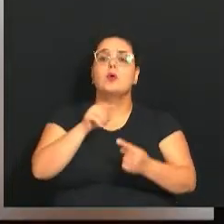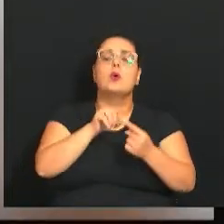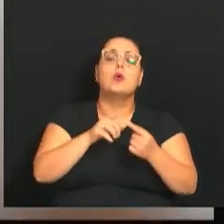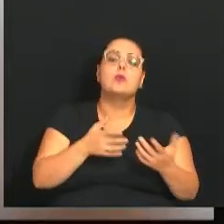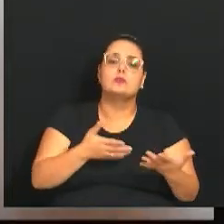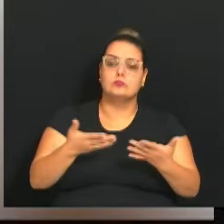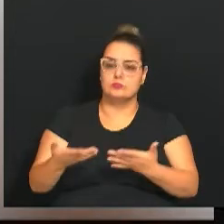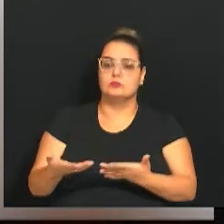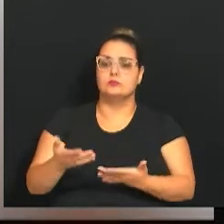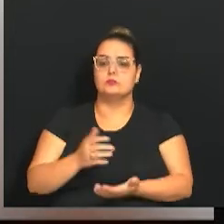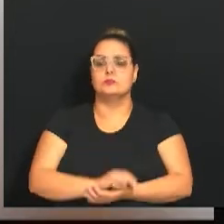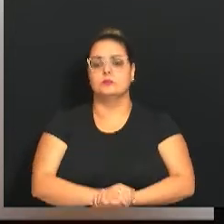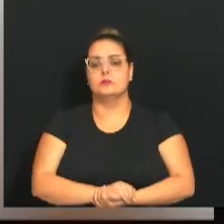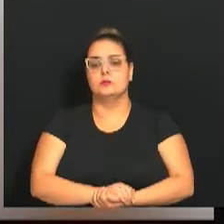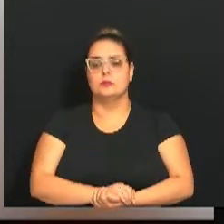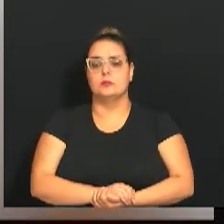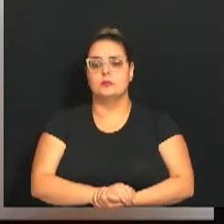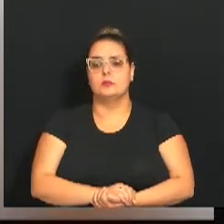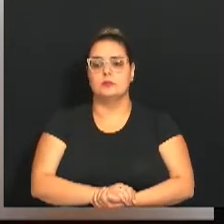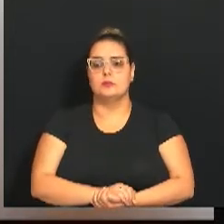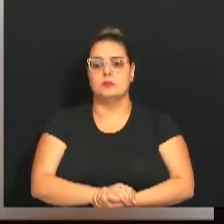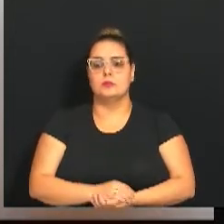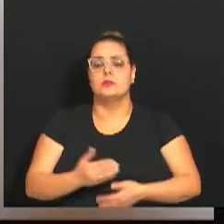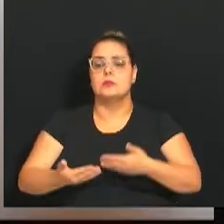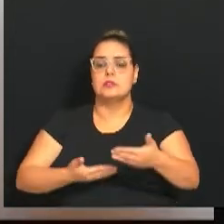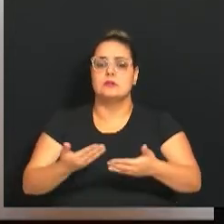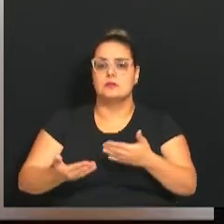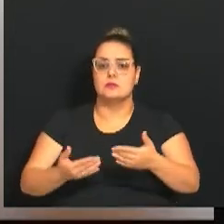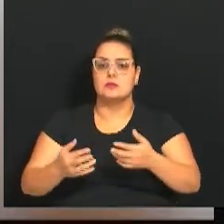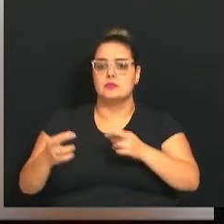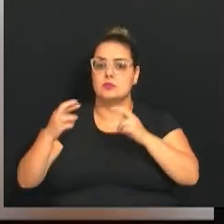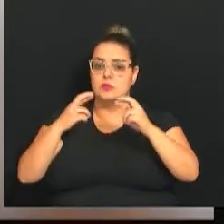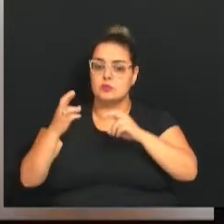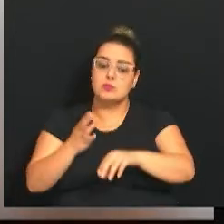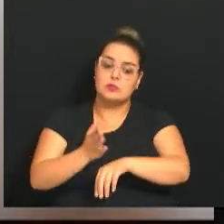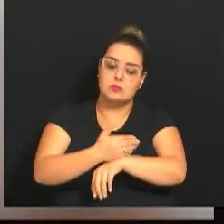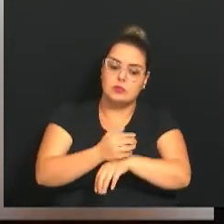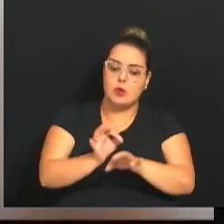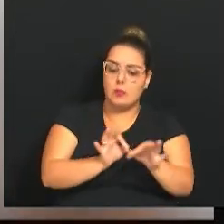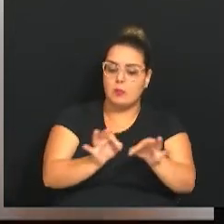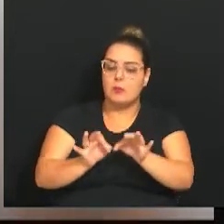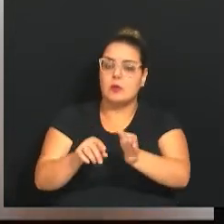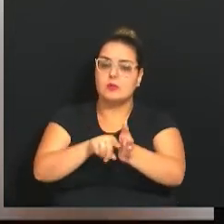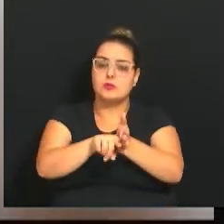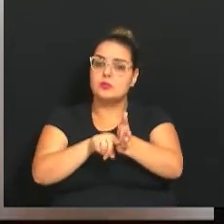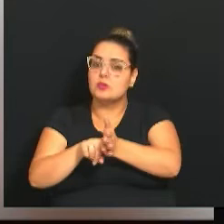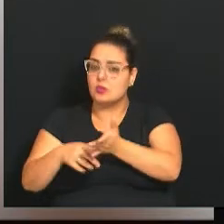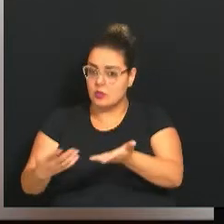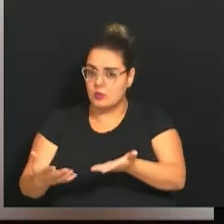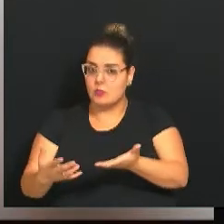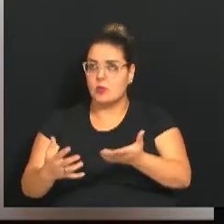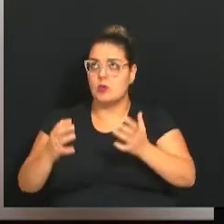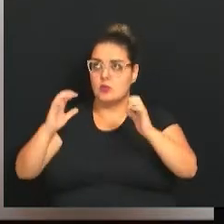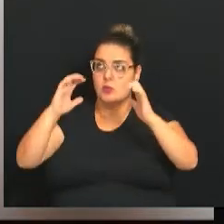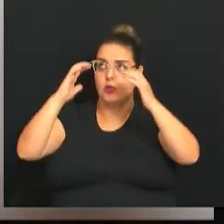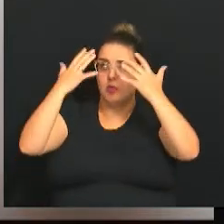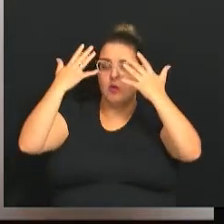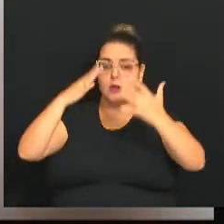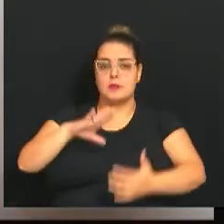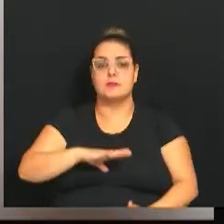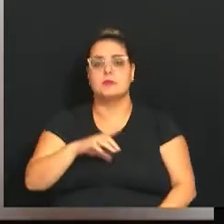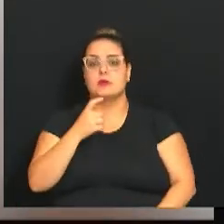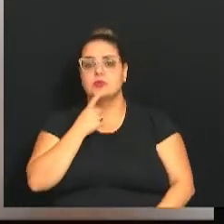trabalhar um pouquinho a apresentação de serviços de previsão, monitoramento, planejamento e pesquisa sobre o tempo meteorológico em Campinas